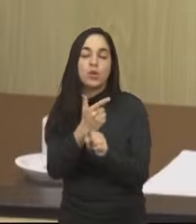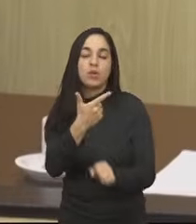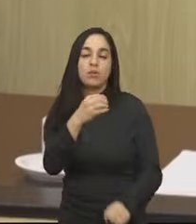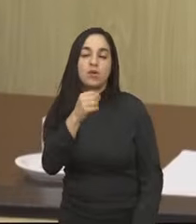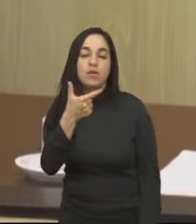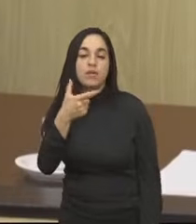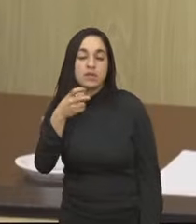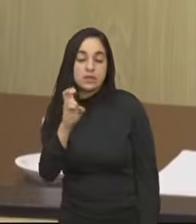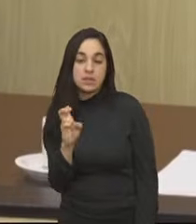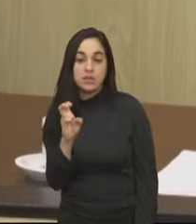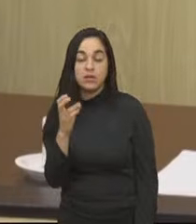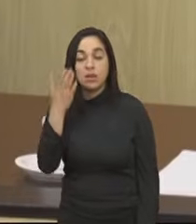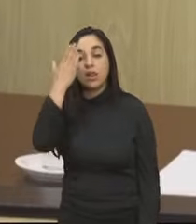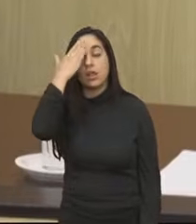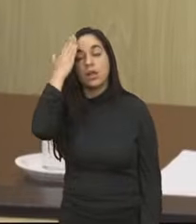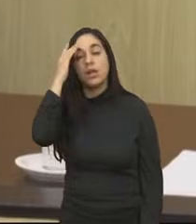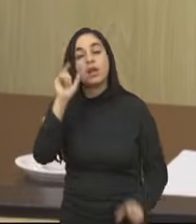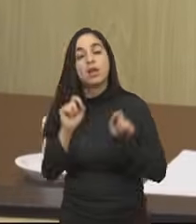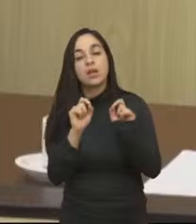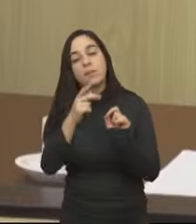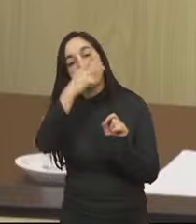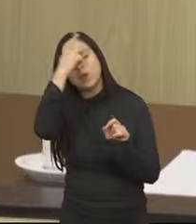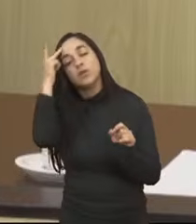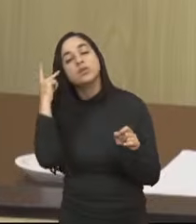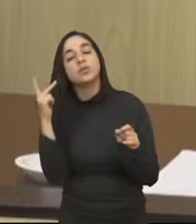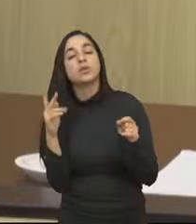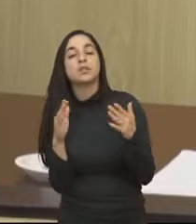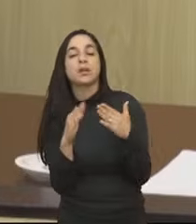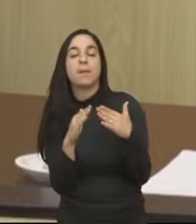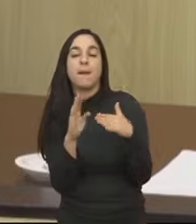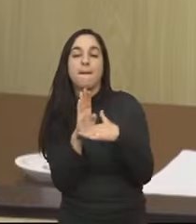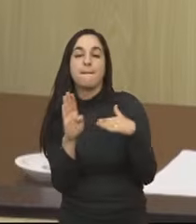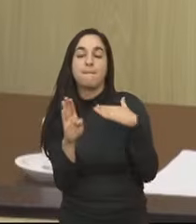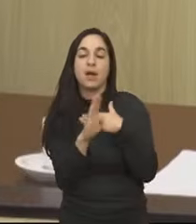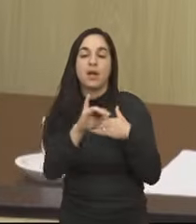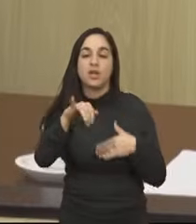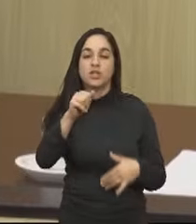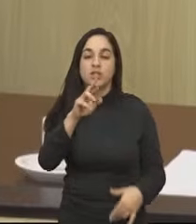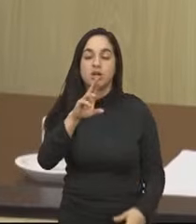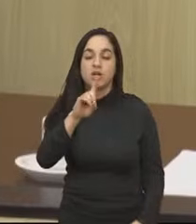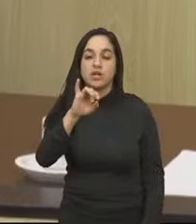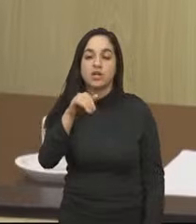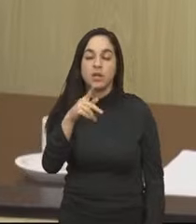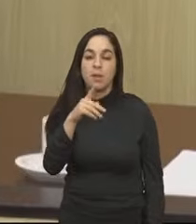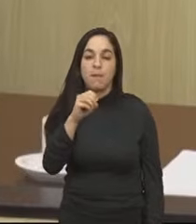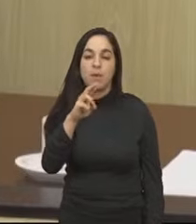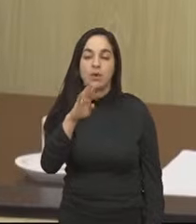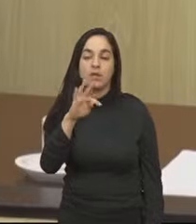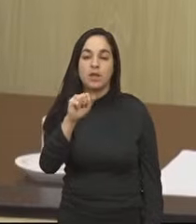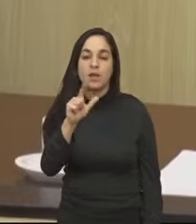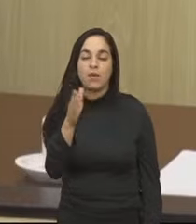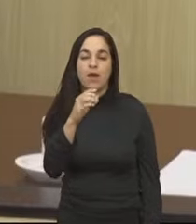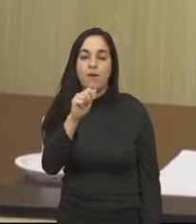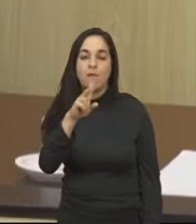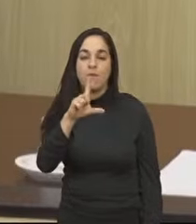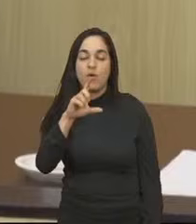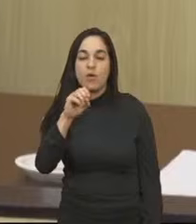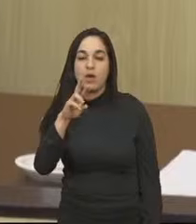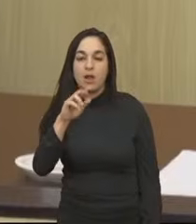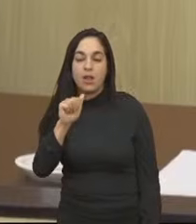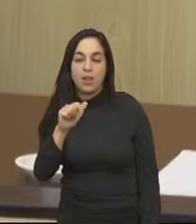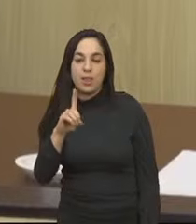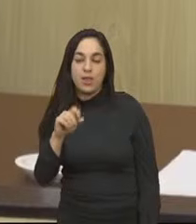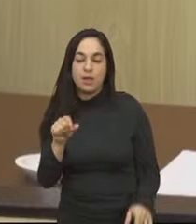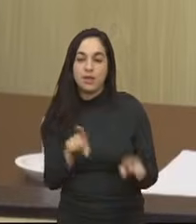68/2025, e considerando que os moradores do portal Jardim Portal Alvorada e Conjunto 1º de Maio estão interessados em